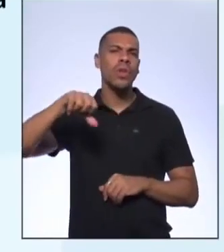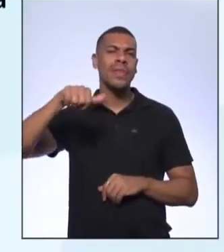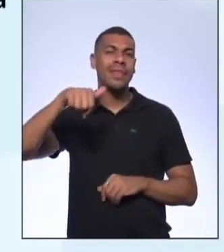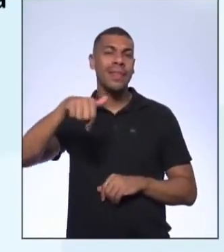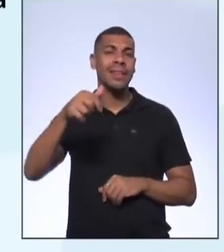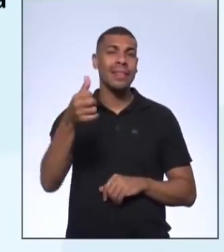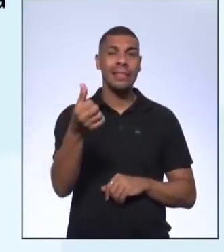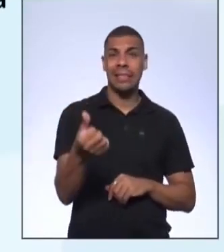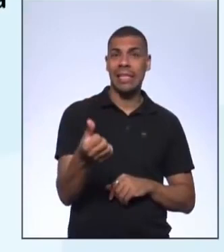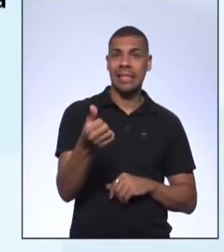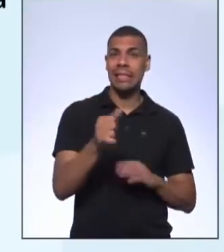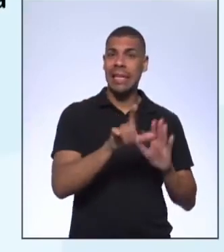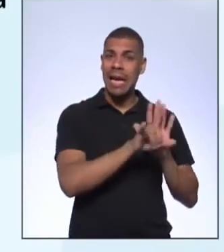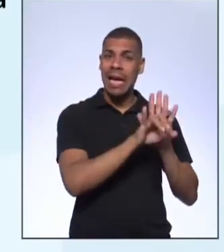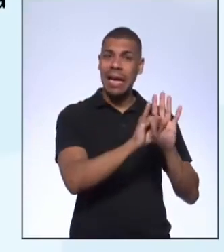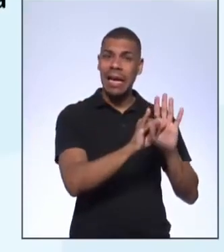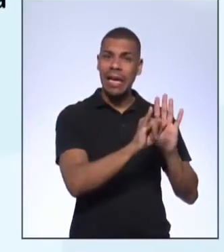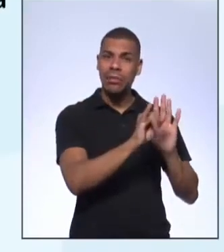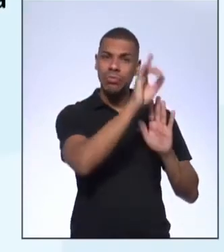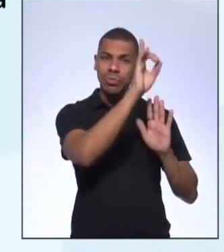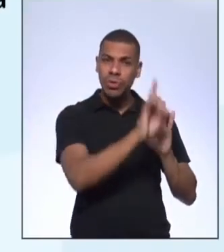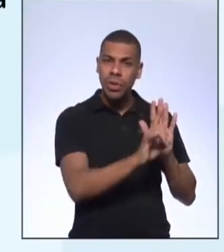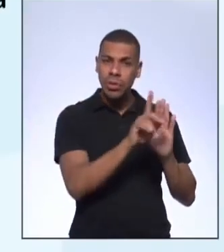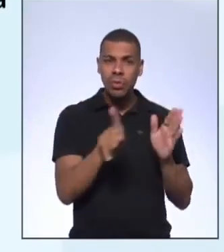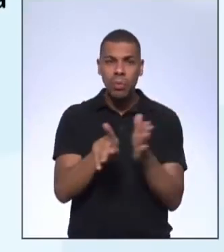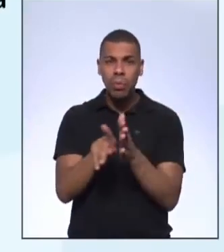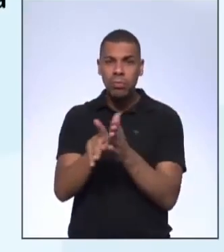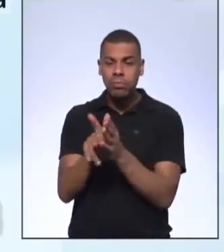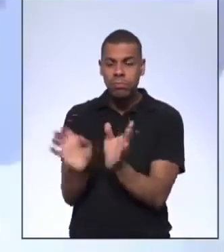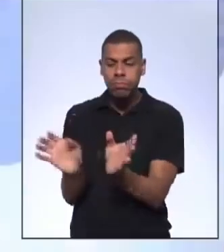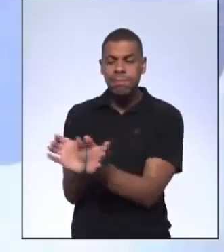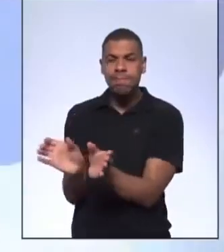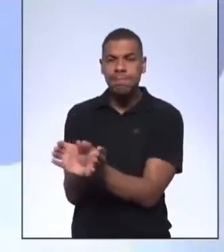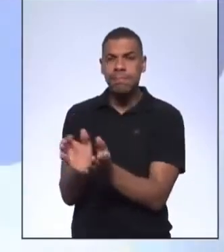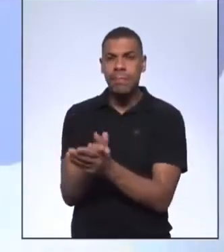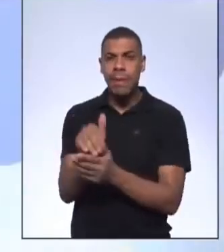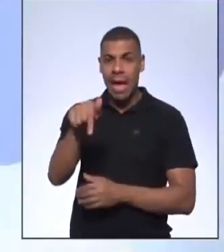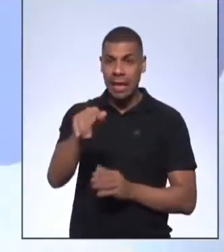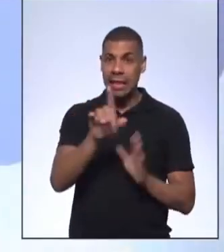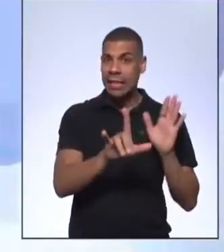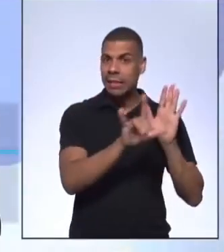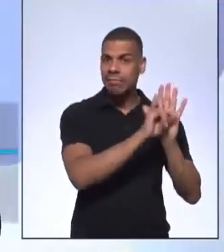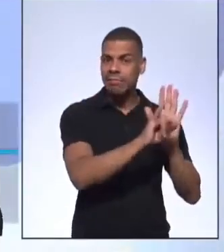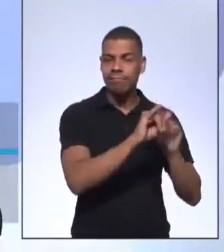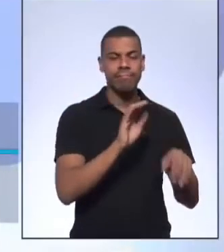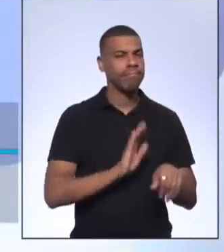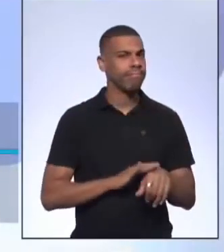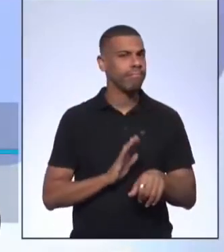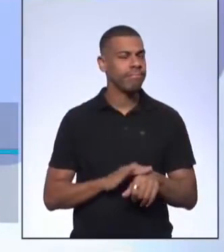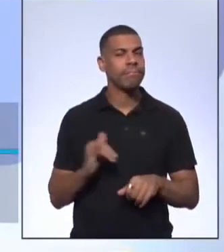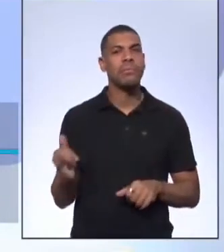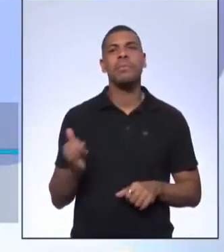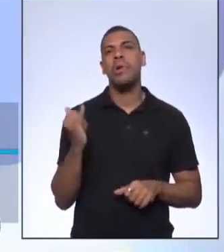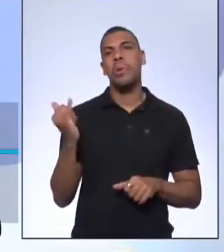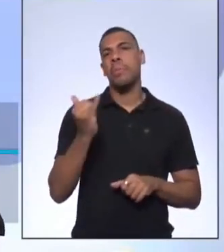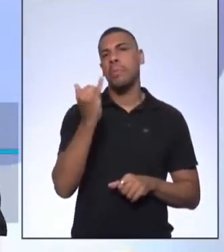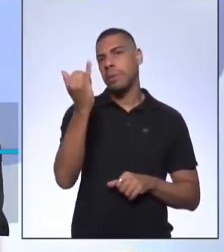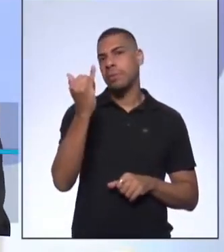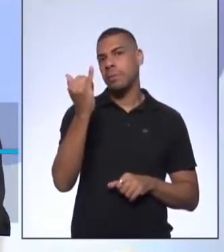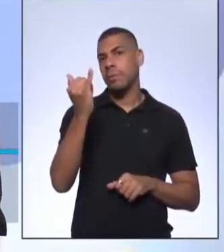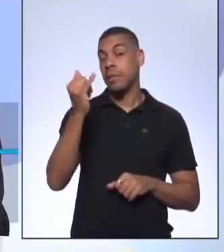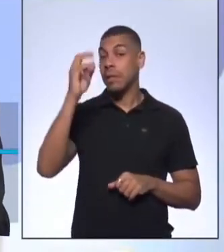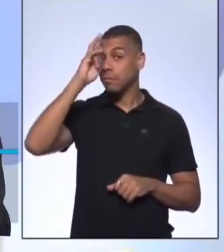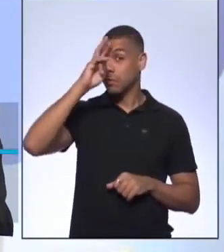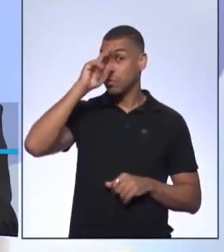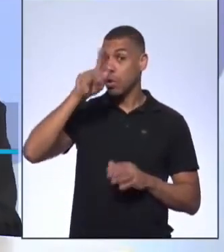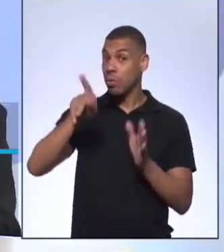1976, a Lei dos Direitos Aborígenes à Terra. Então, essa lei ela é um marco muito importante para a história